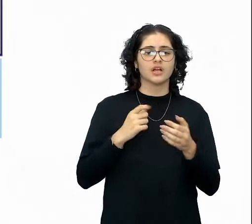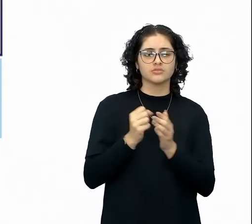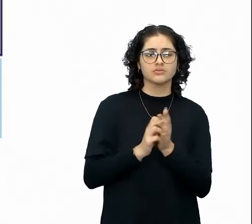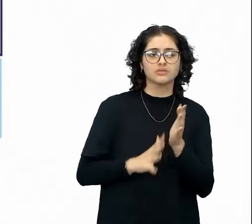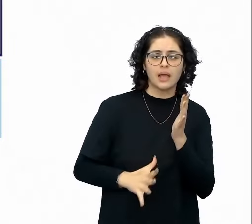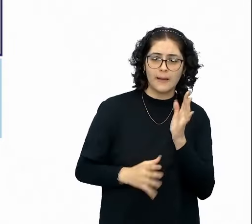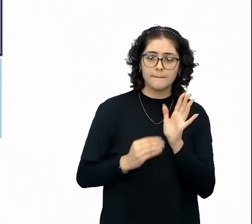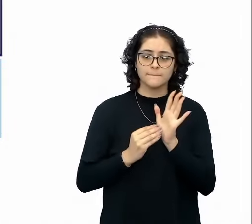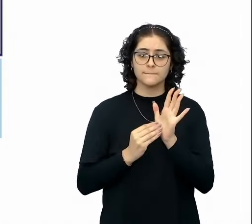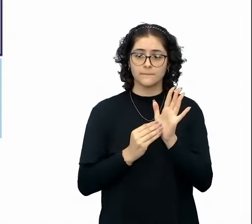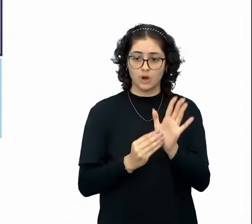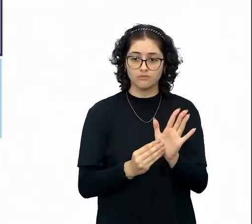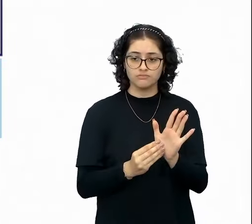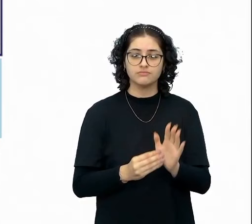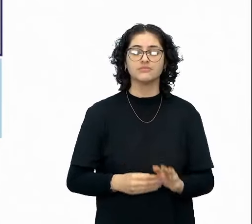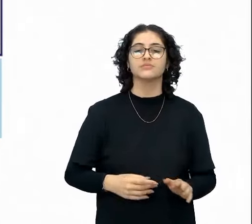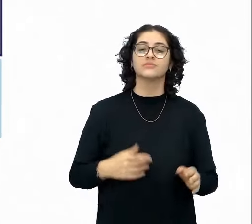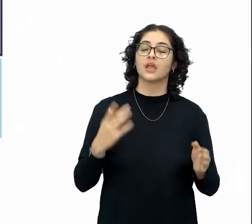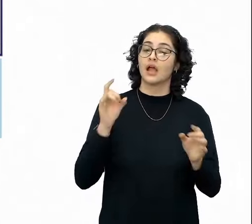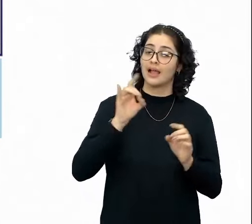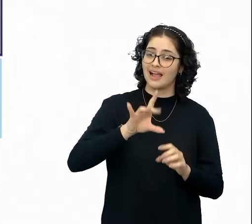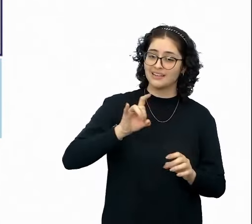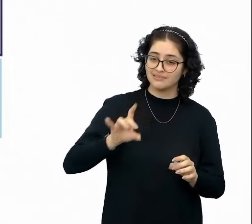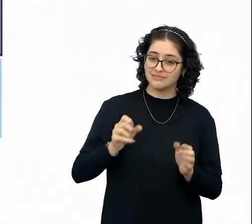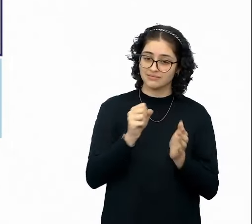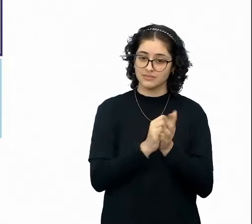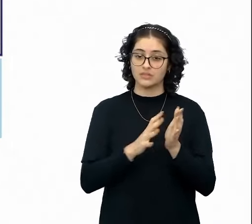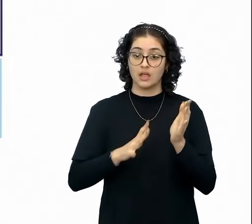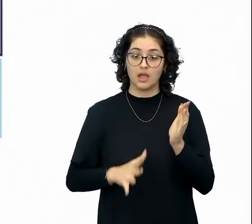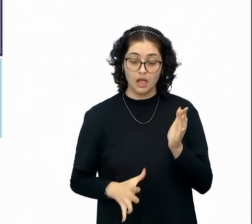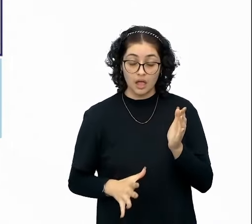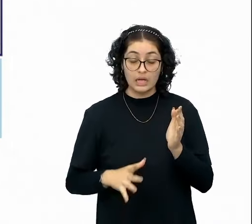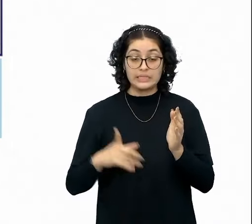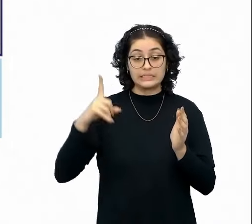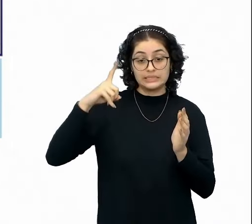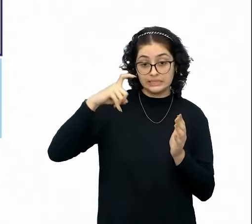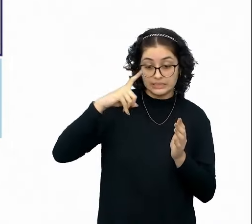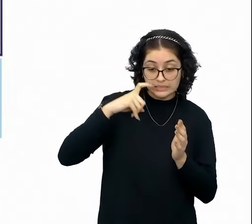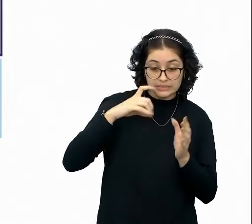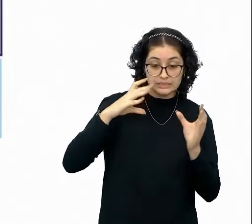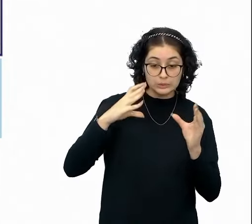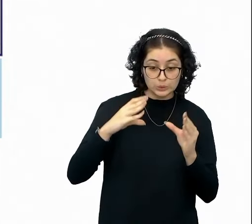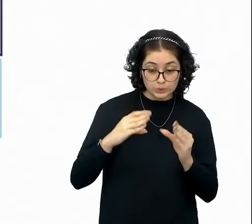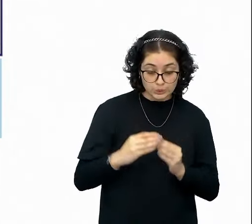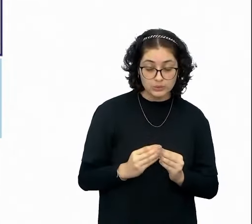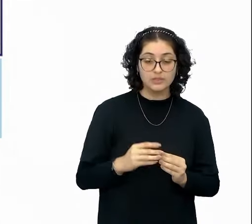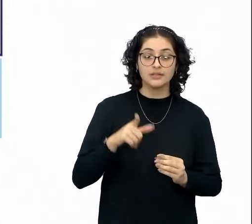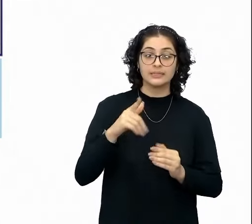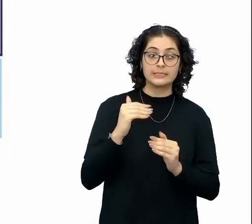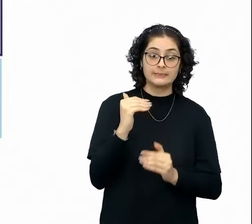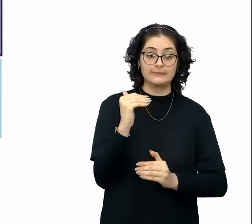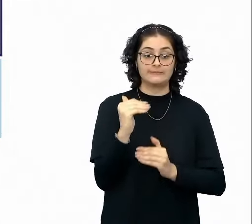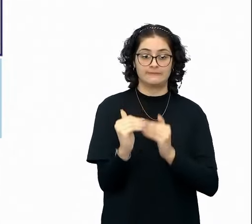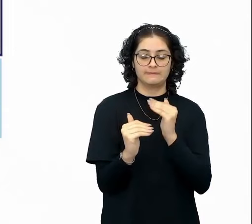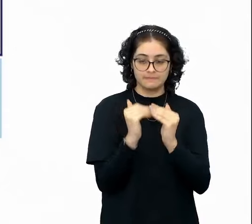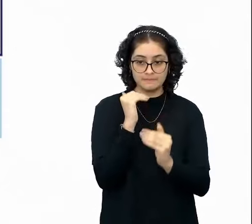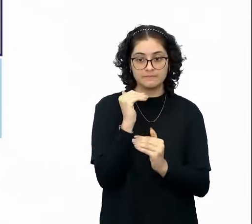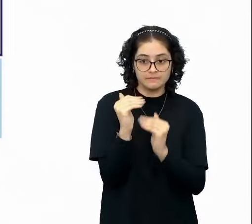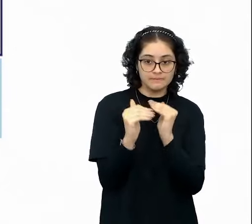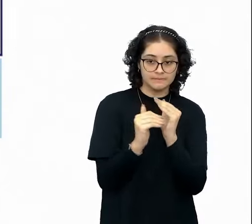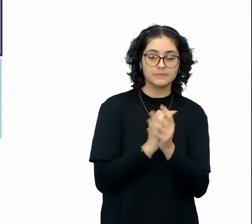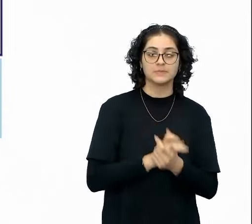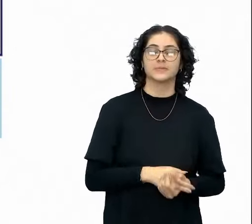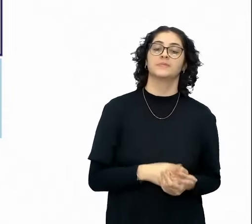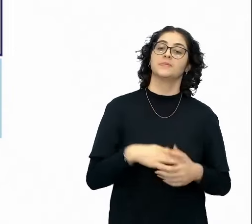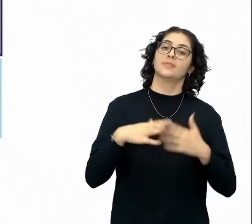de complexidade. A cada atividade vai ficando mais complexo o seu desenvolvimento, né? Então, é aquilo que a